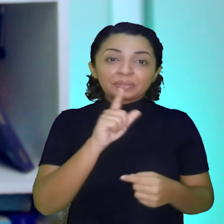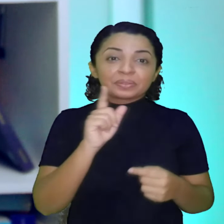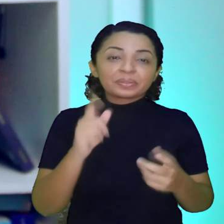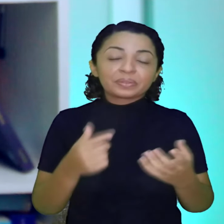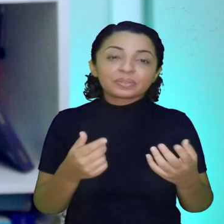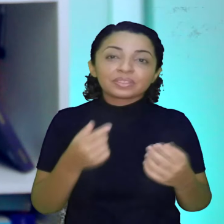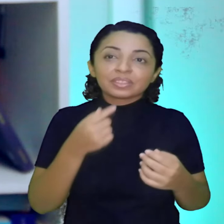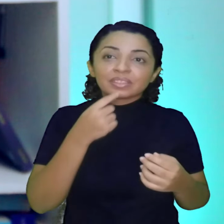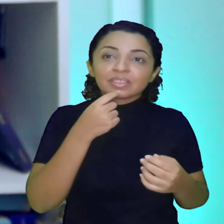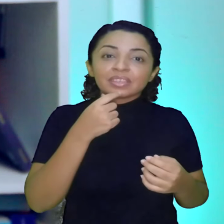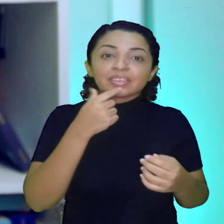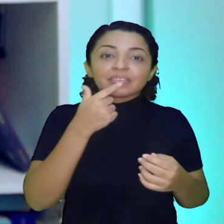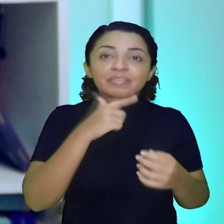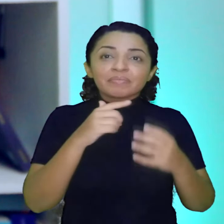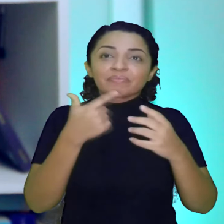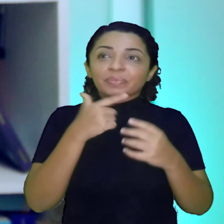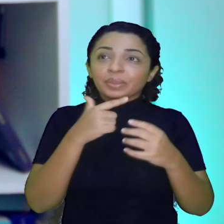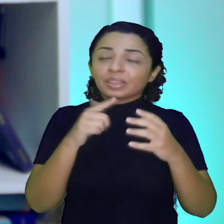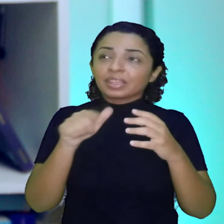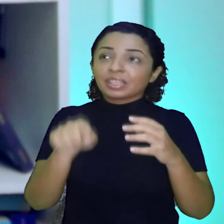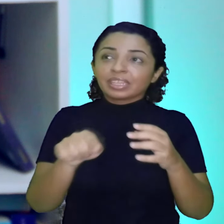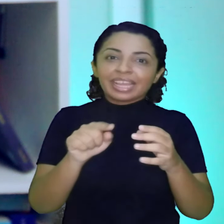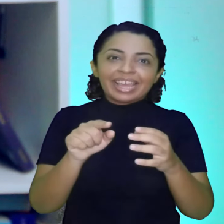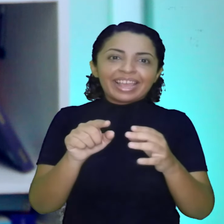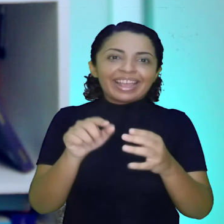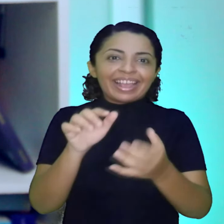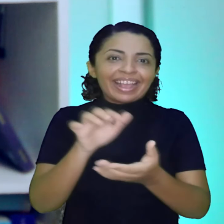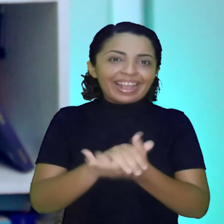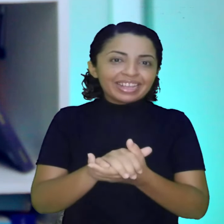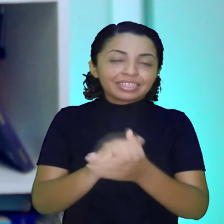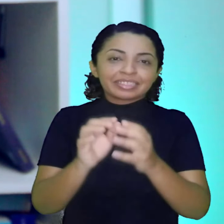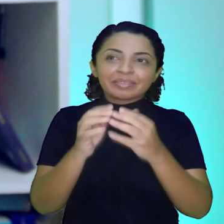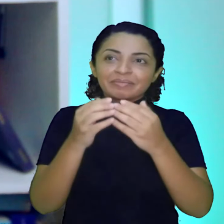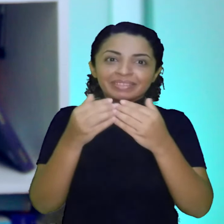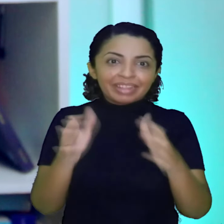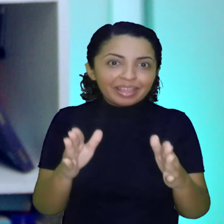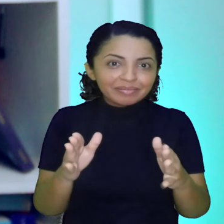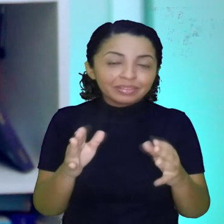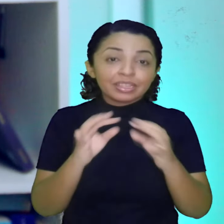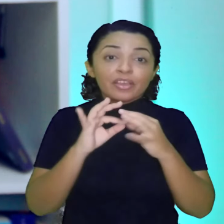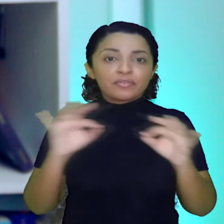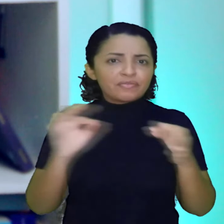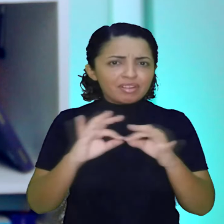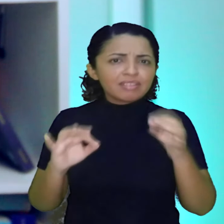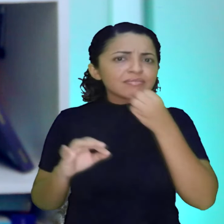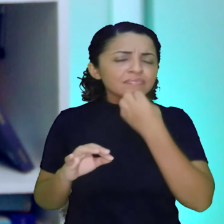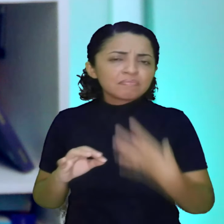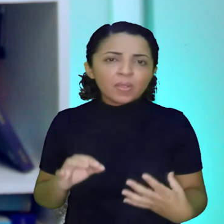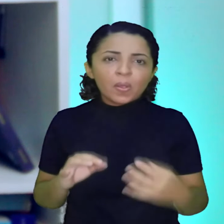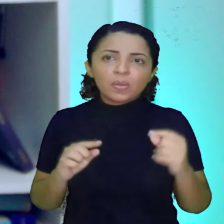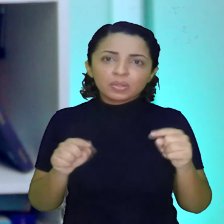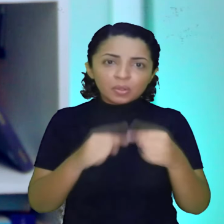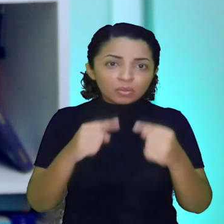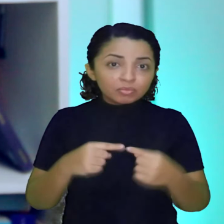de comicidade a esse relacionamento aberto, que é muito interessante. Ela é uma boa frasista, inclusive. Você vai ler esse livro e